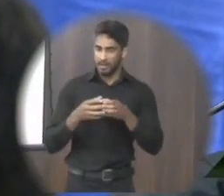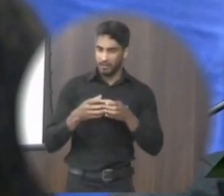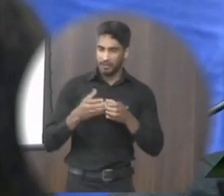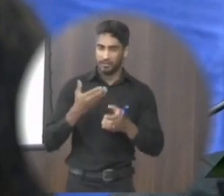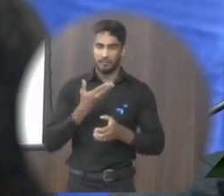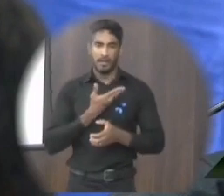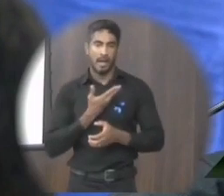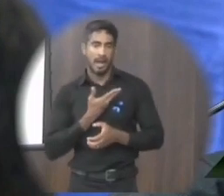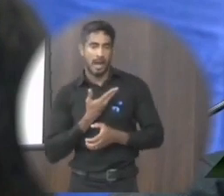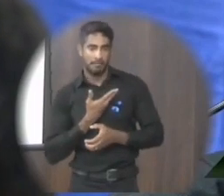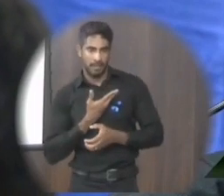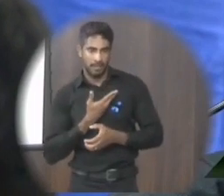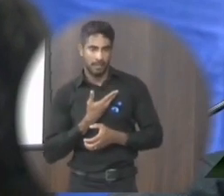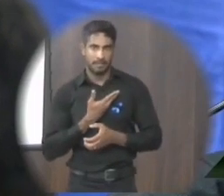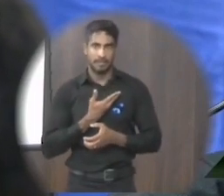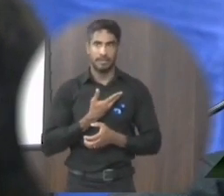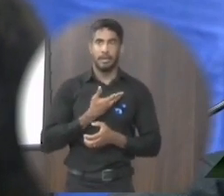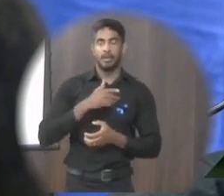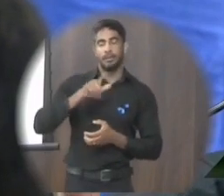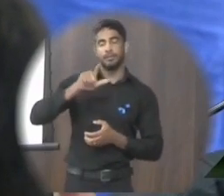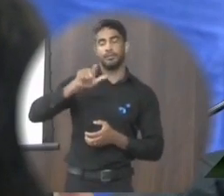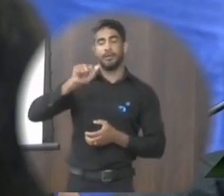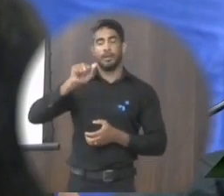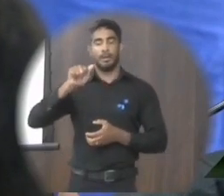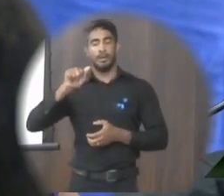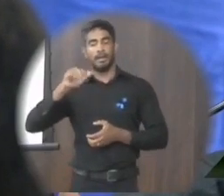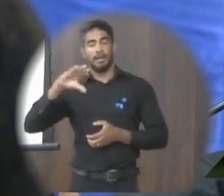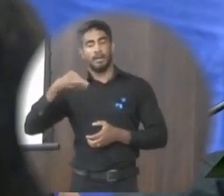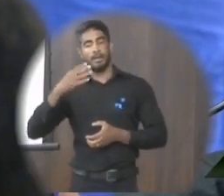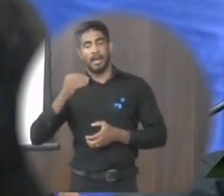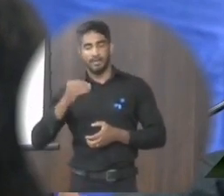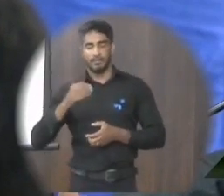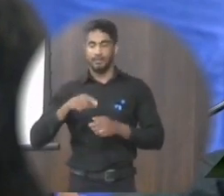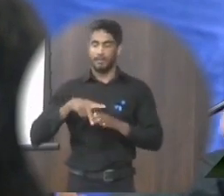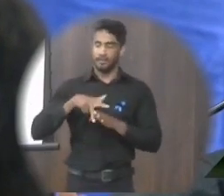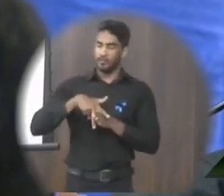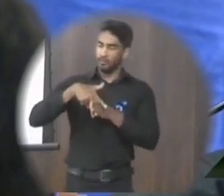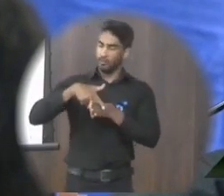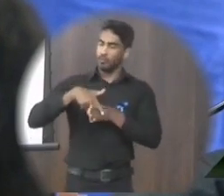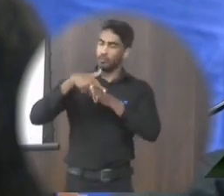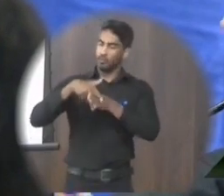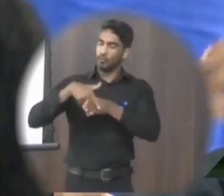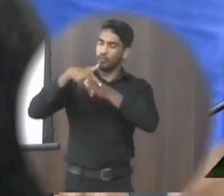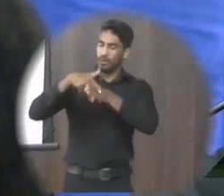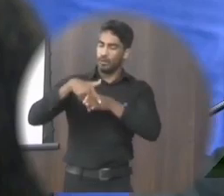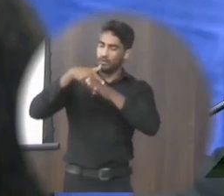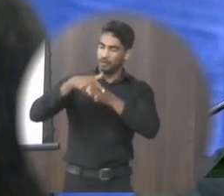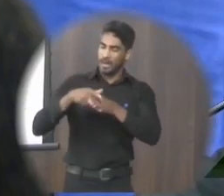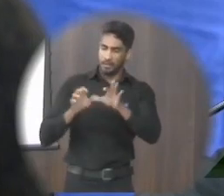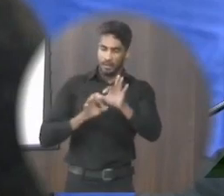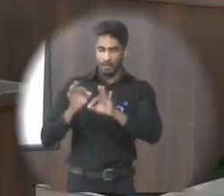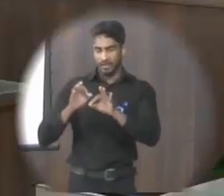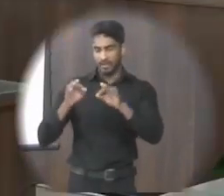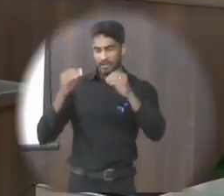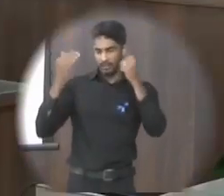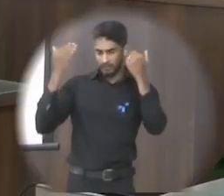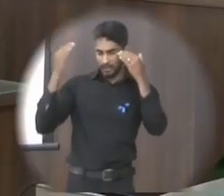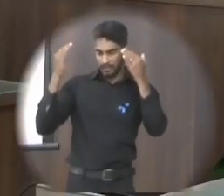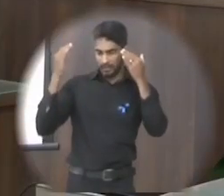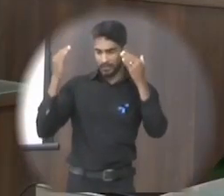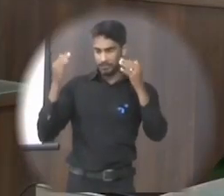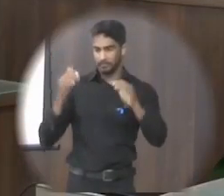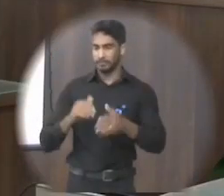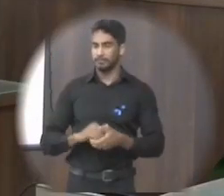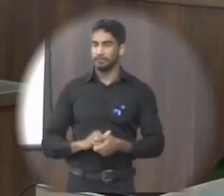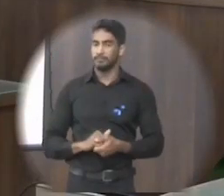do Laço, que fez uma cavalgada organizada, e elas estão de parabéns. Obrigado, senhor presidente.